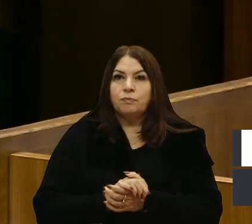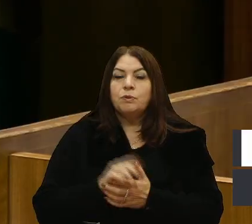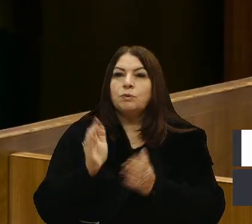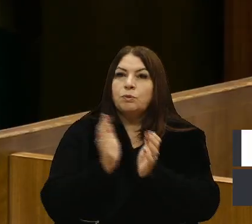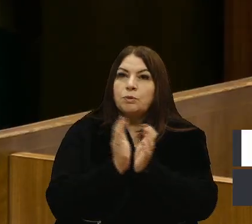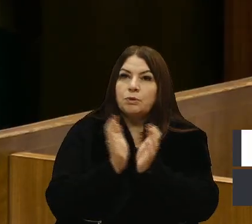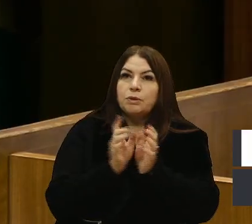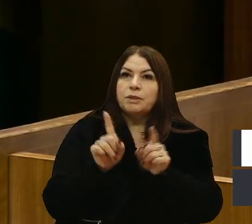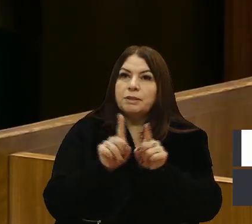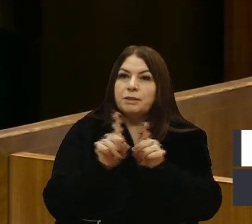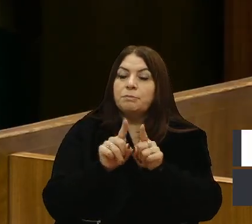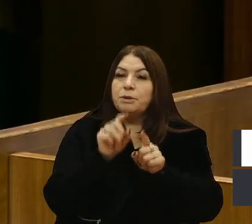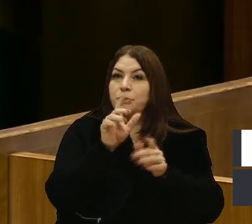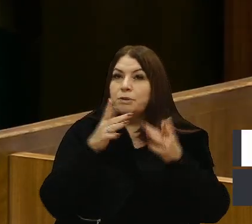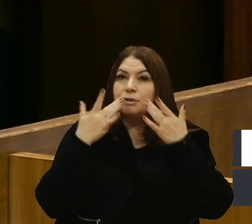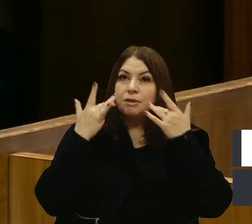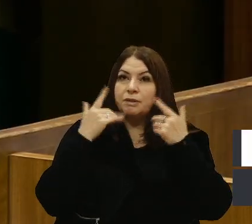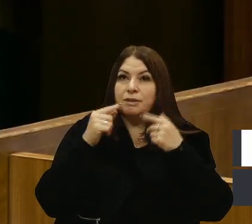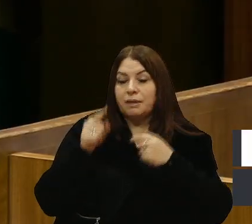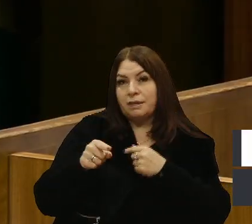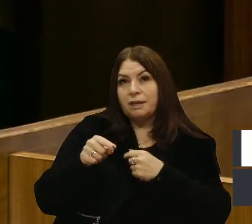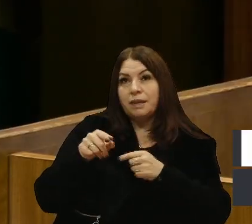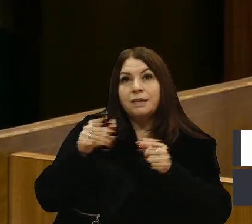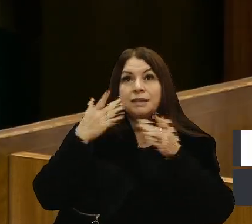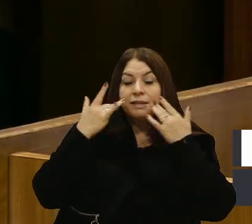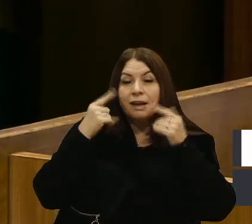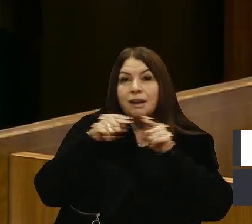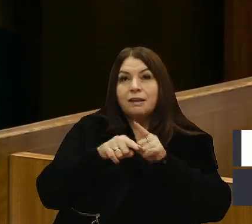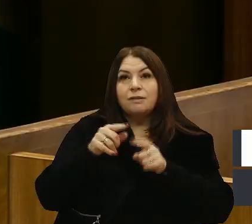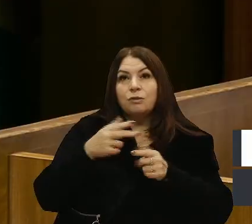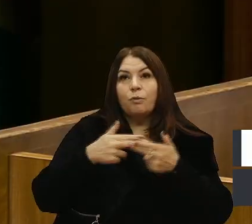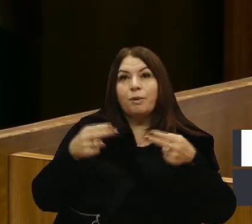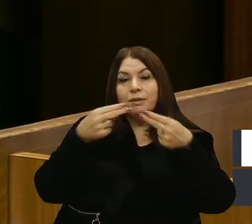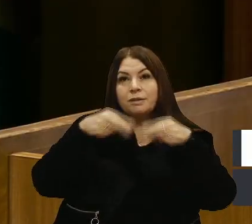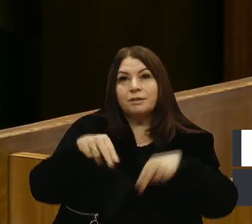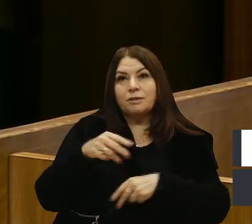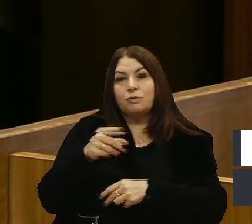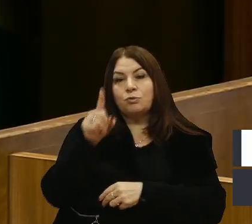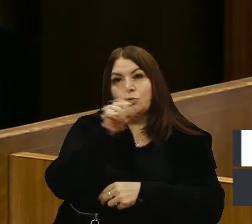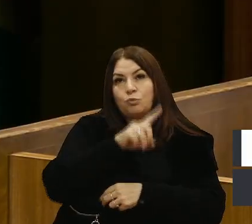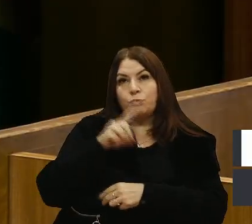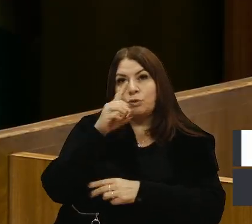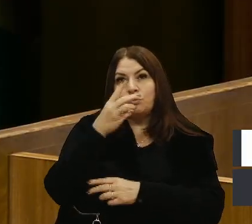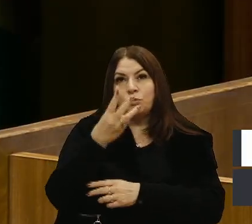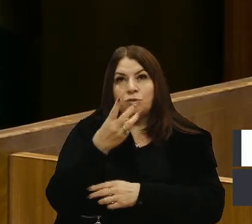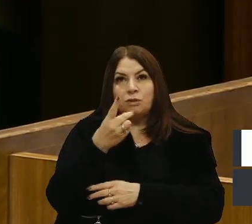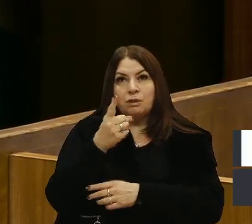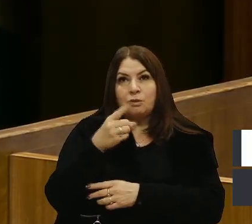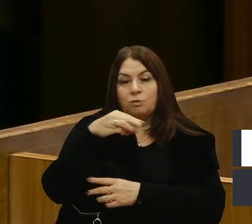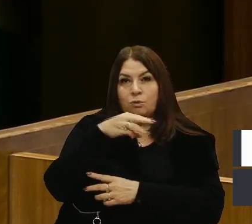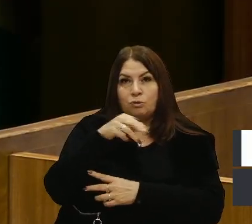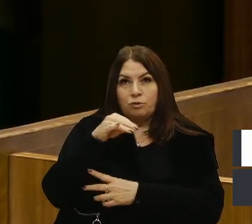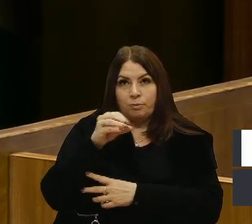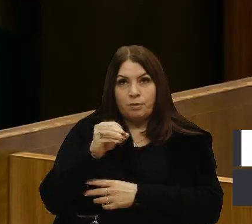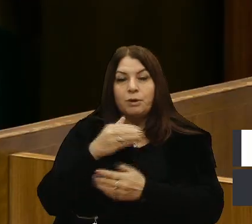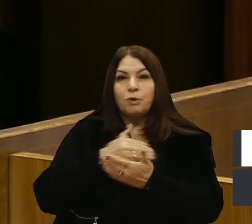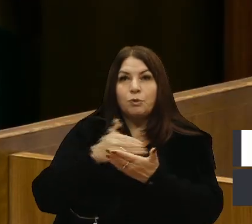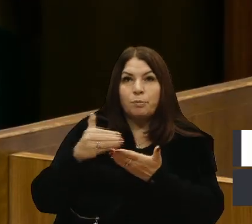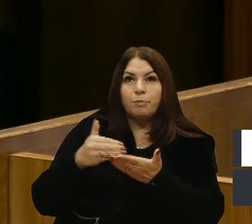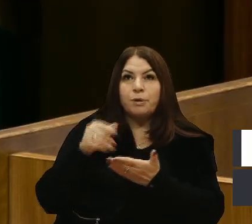colegas de espetáculo. Há resquícios de Mar em Mim, a estreia no domingo, dia 31 de maio, a recepção do público é a partir